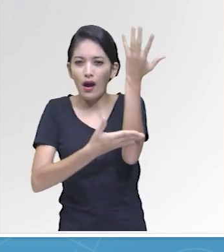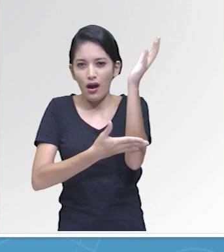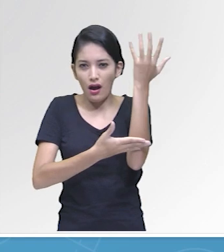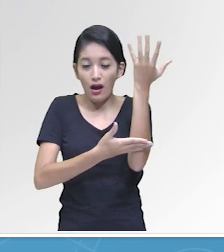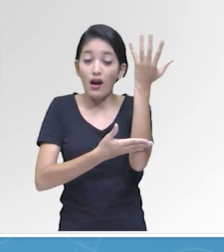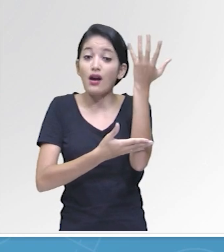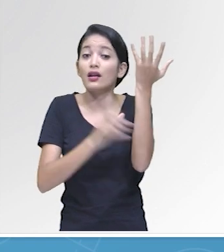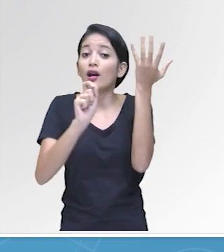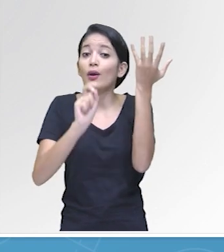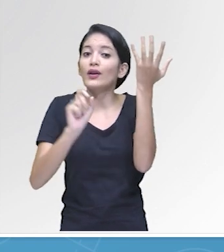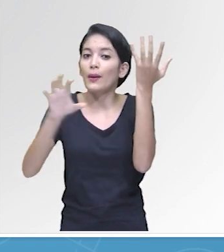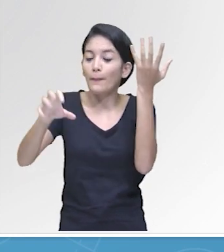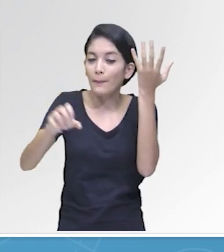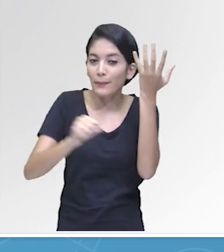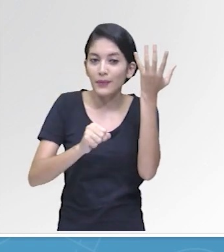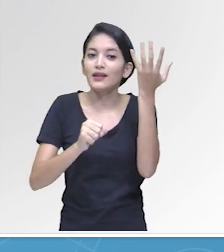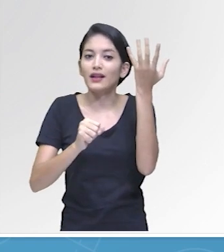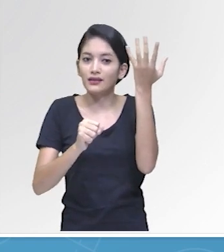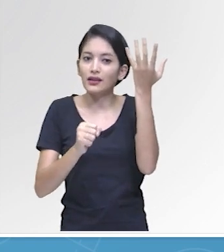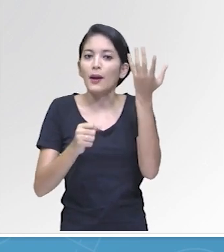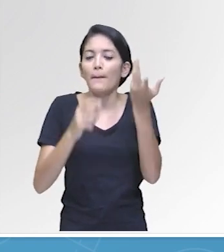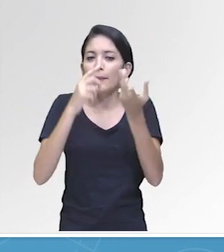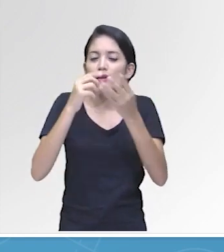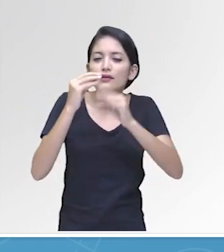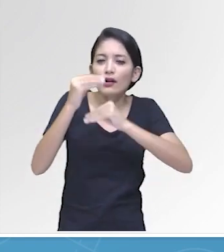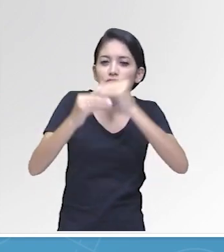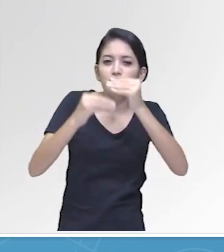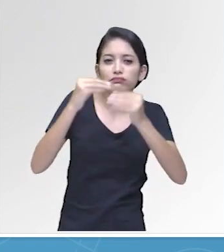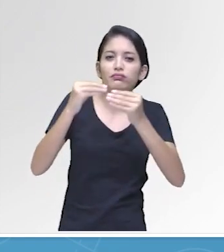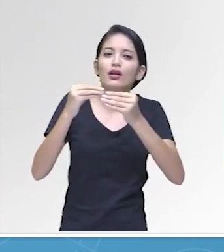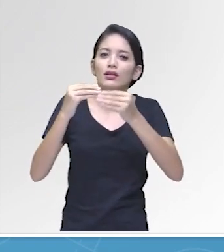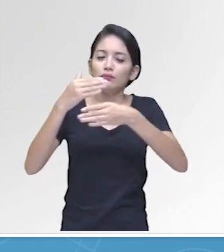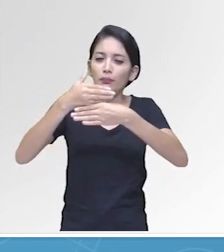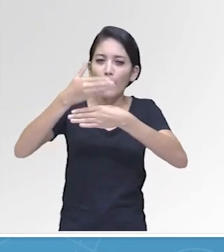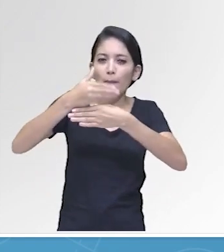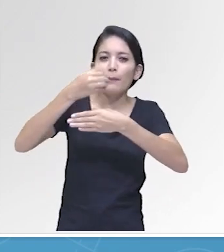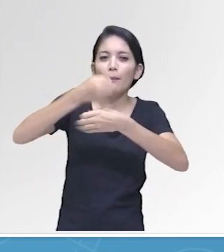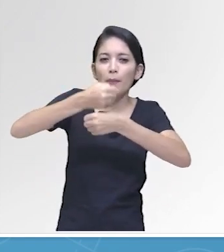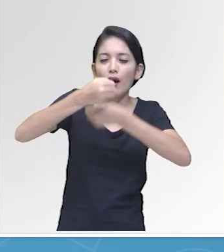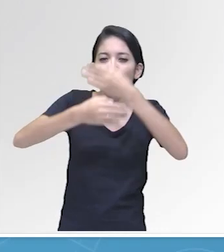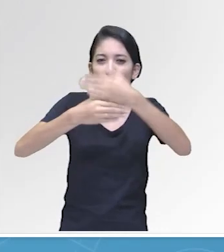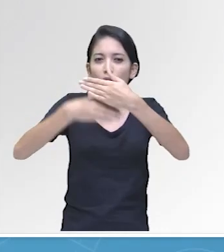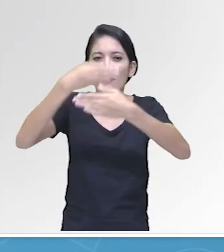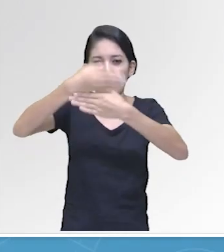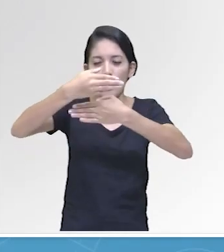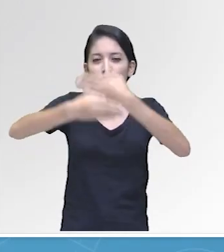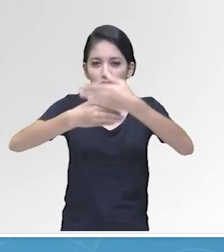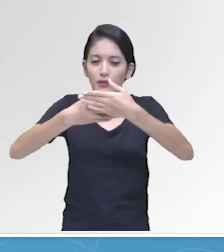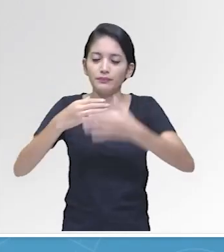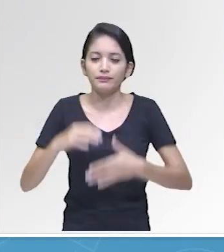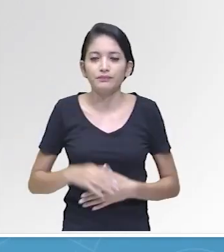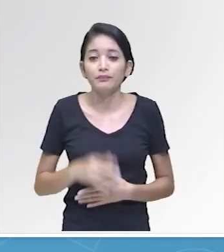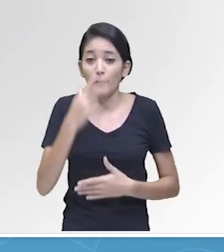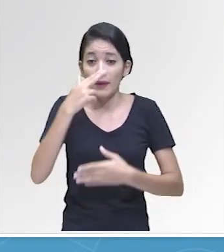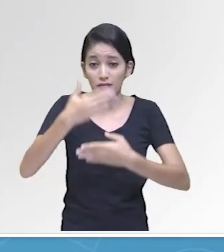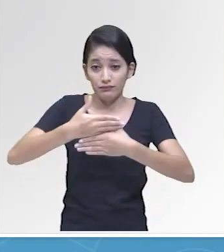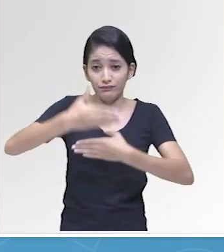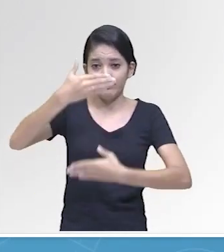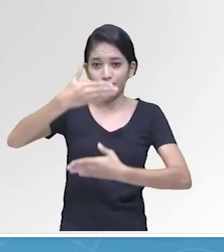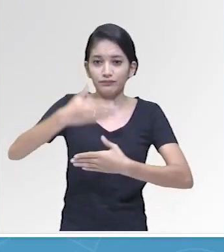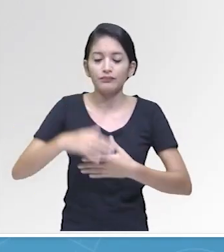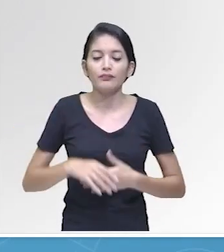gente está pegando ali são as construções de várias células, constituindo aí essa parede celular. Além